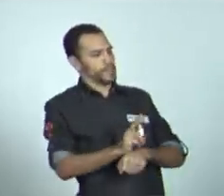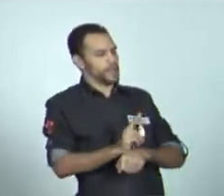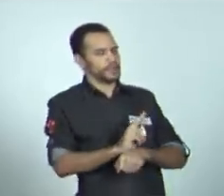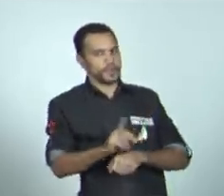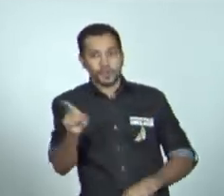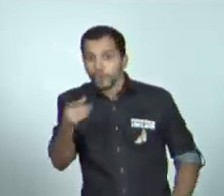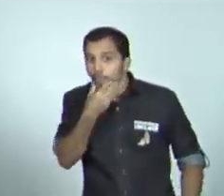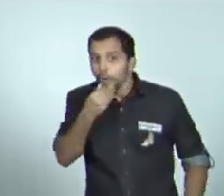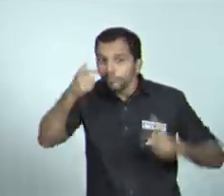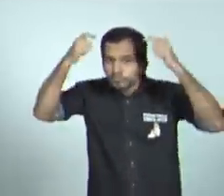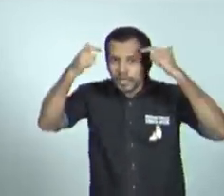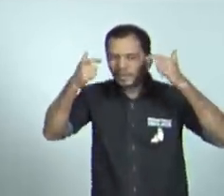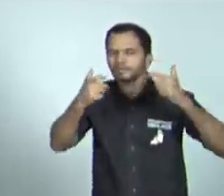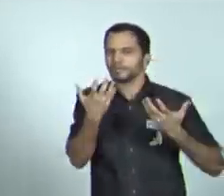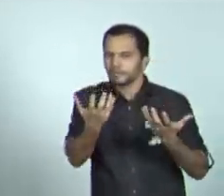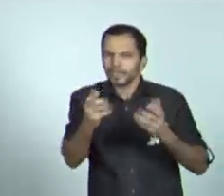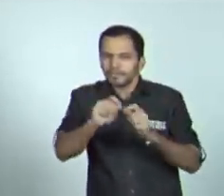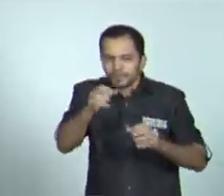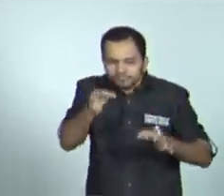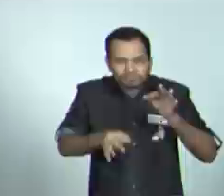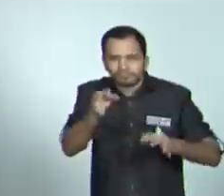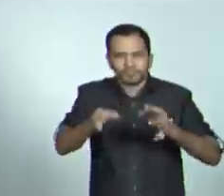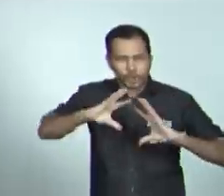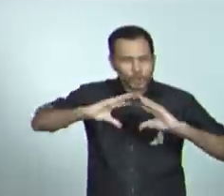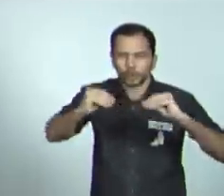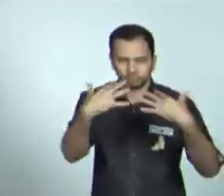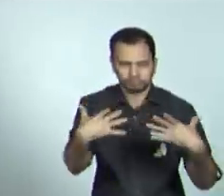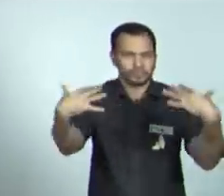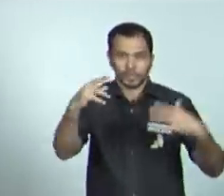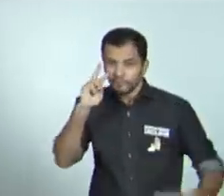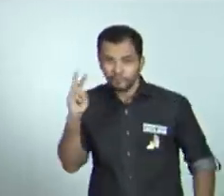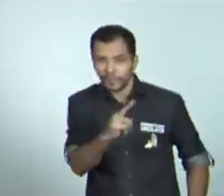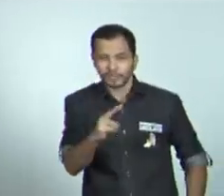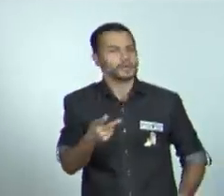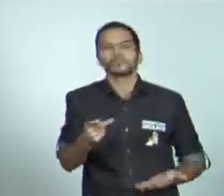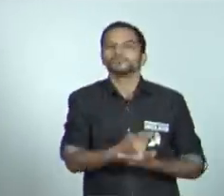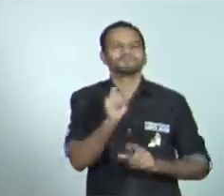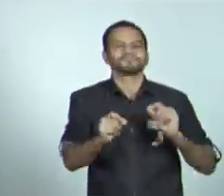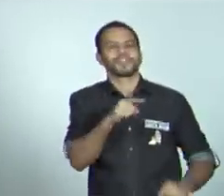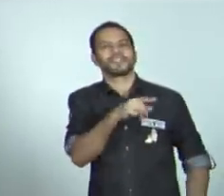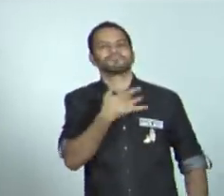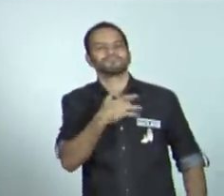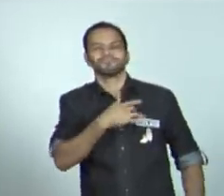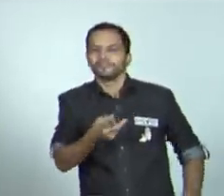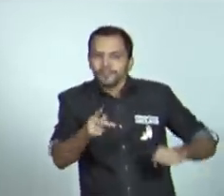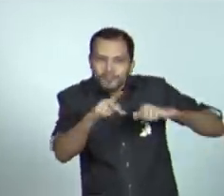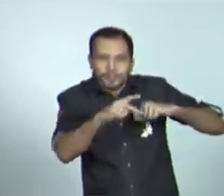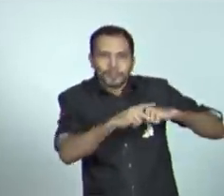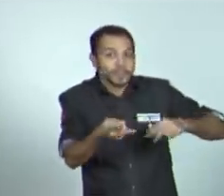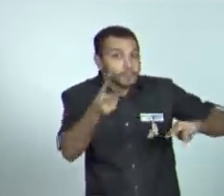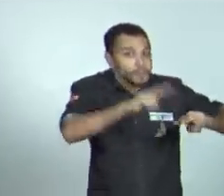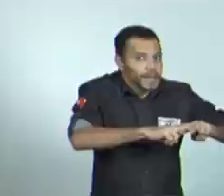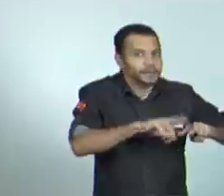submeter a julgamento público depois da páscoa pedro então ficou detido na prisão mas a